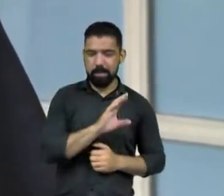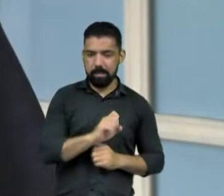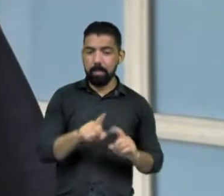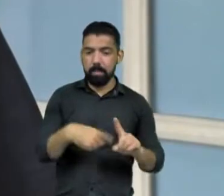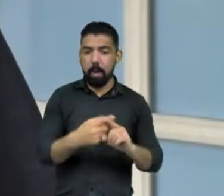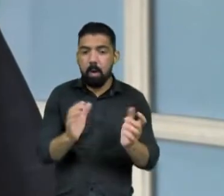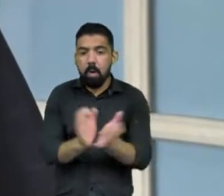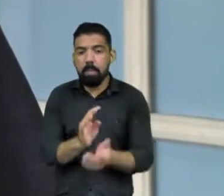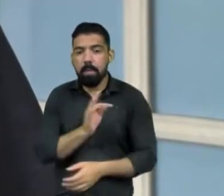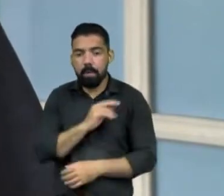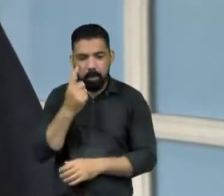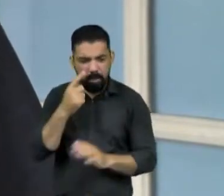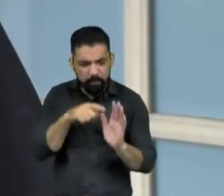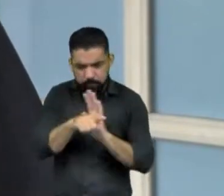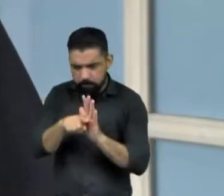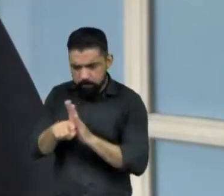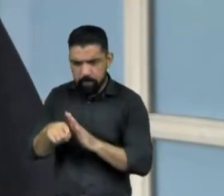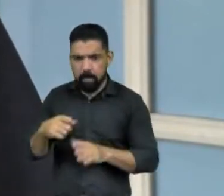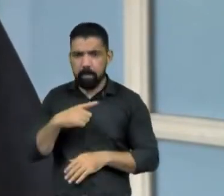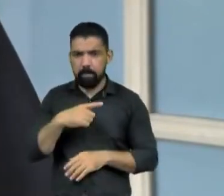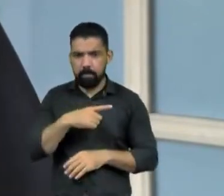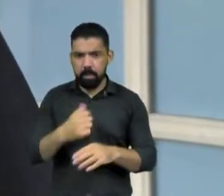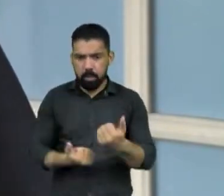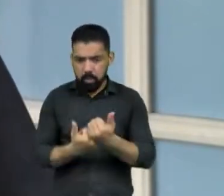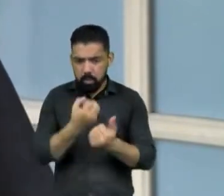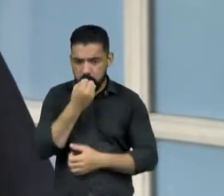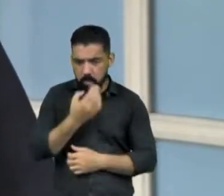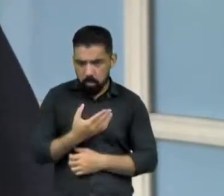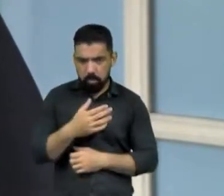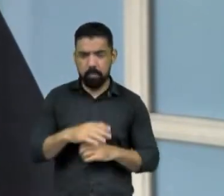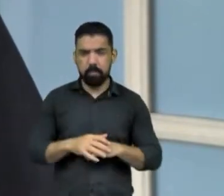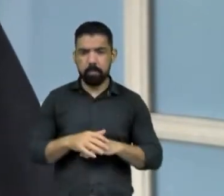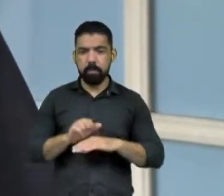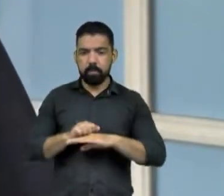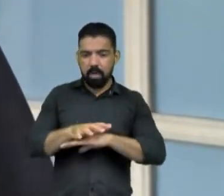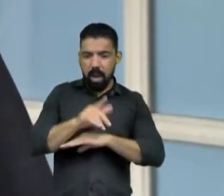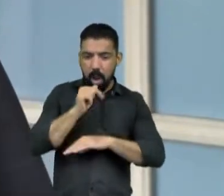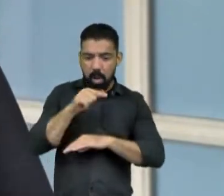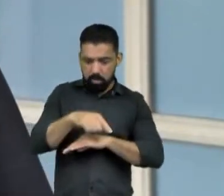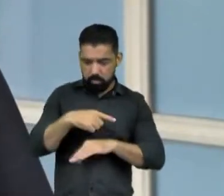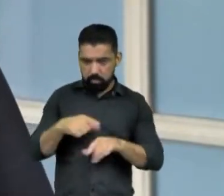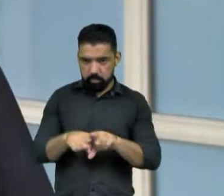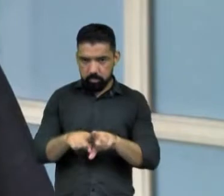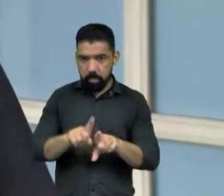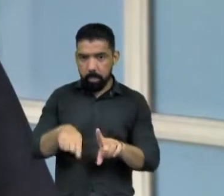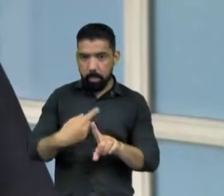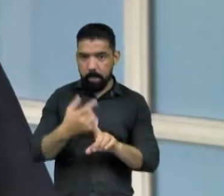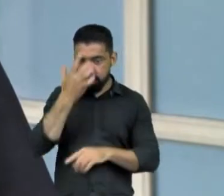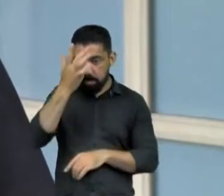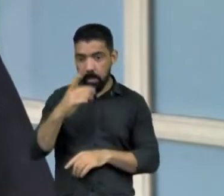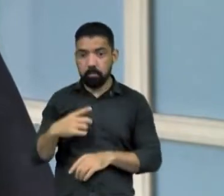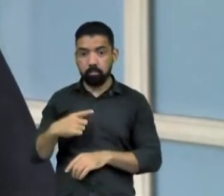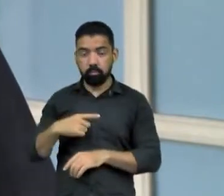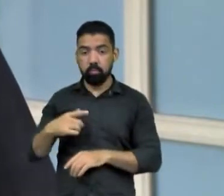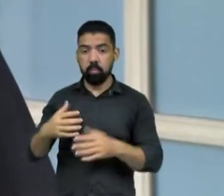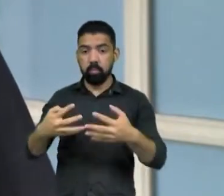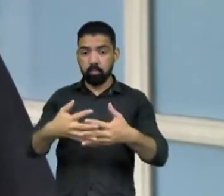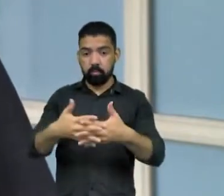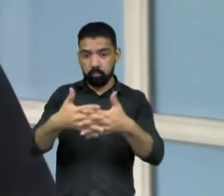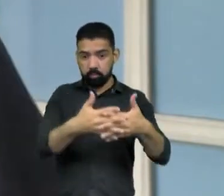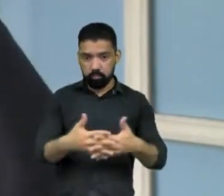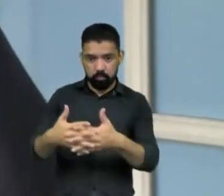vê se tem um bom suporte, uma boa vazão de água e uma facilidade também do caminhão, do Corpo Bombeiro poder parar.